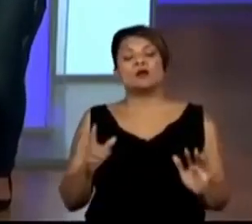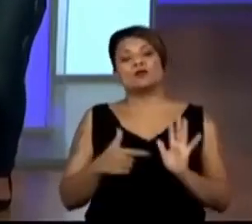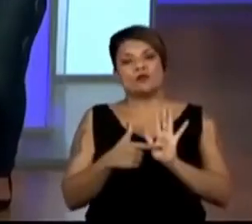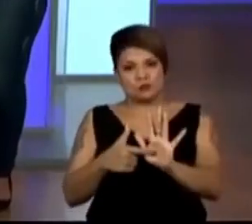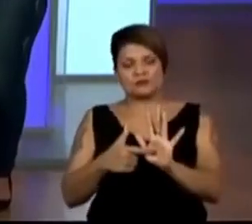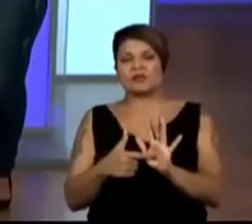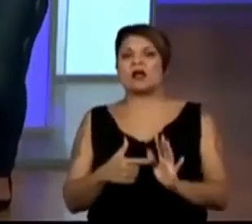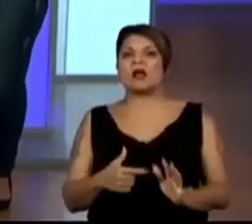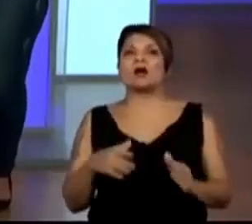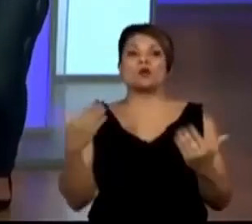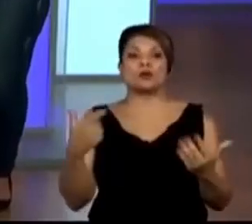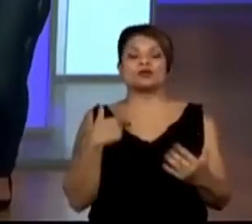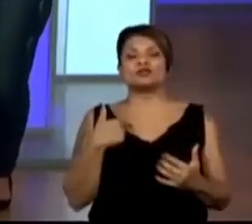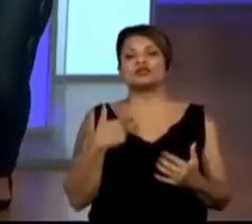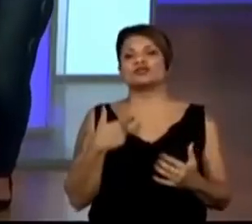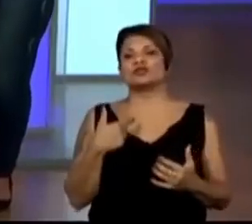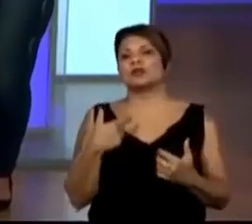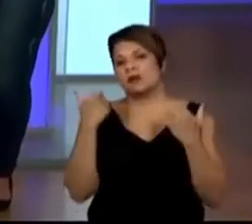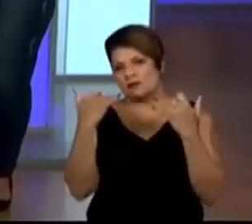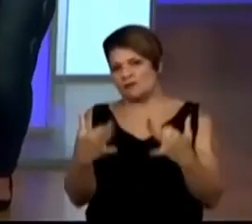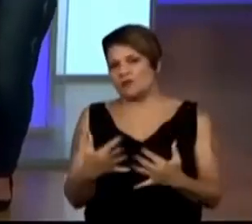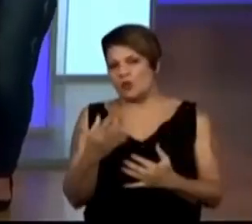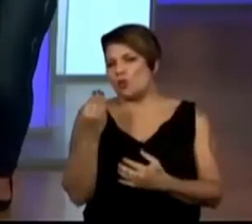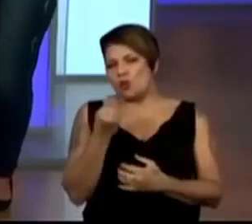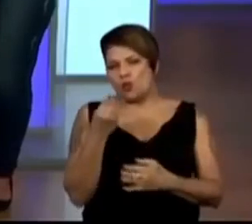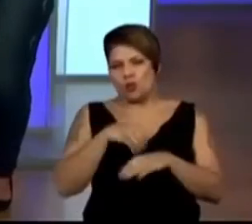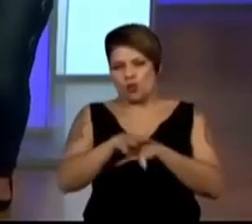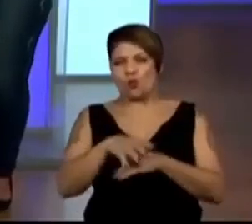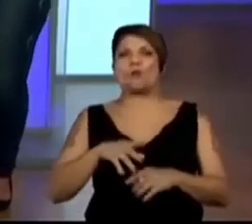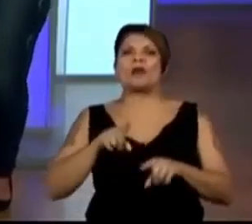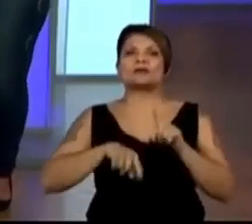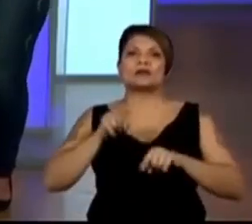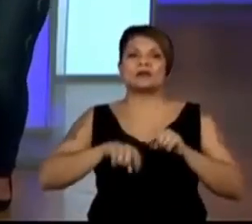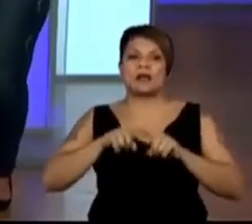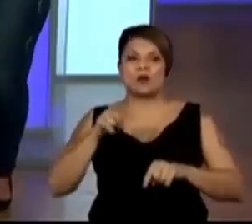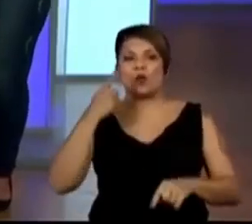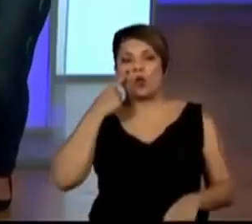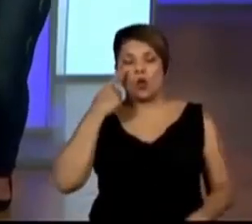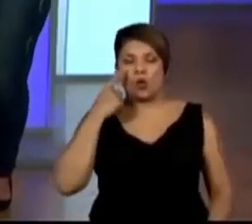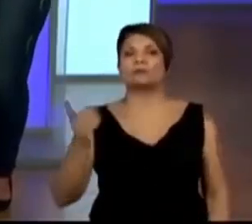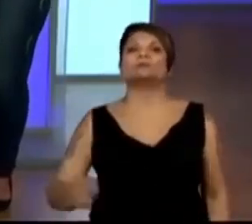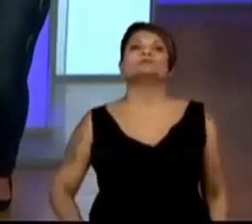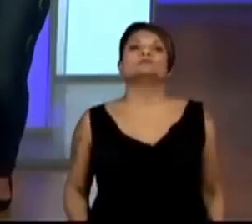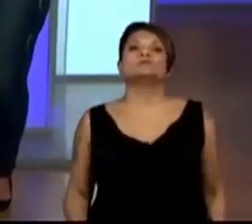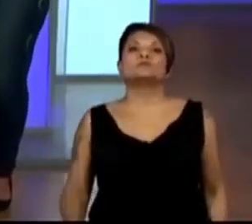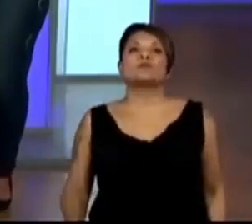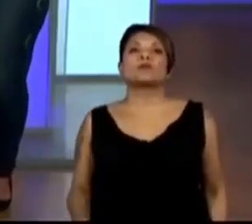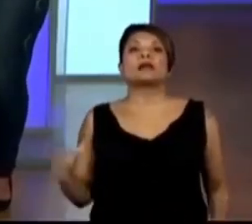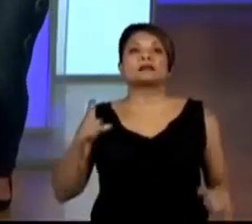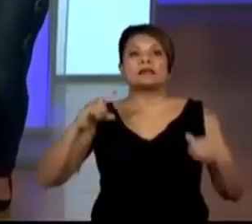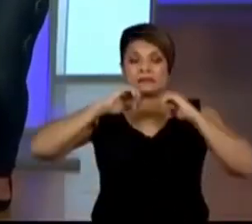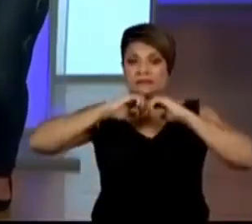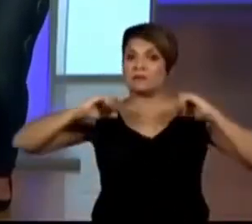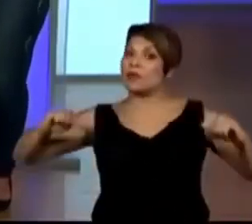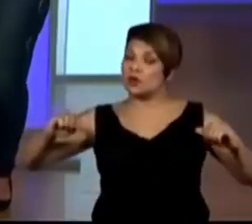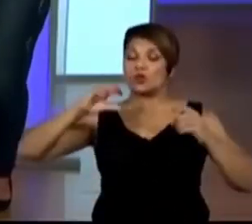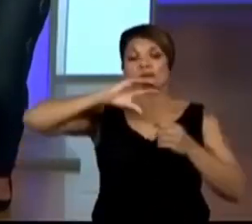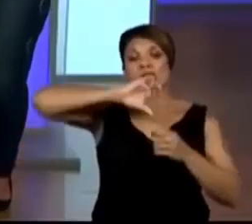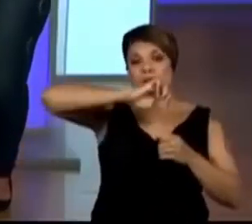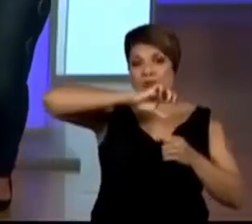pouquinho dessa questão, desse material aqui. Por exemplo, eu tenho lá o que a gente separou de tampinha, só que a gente vai usar o